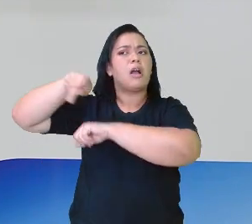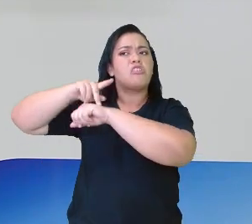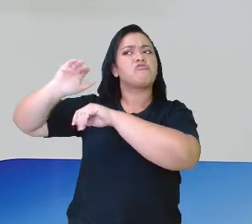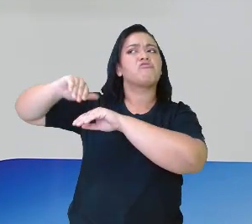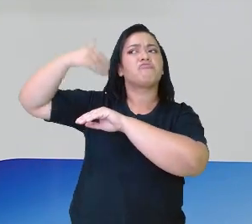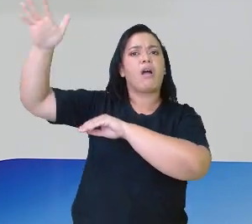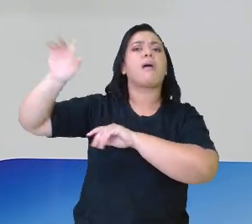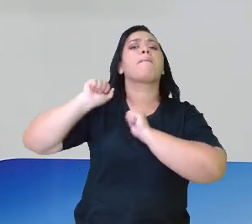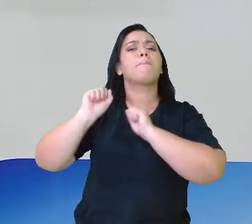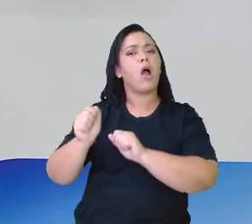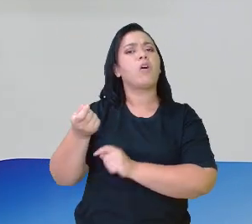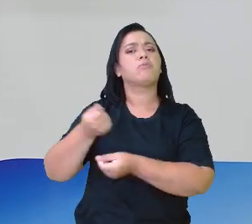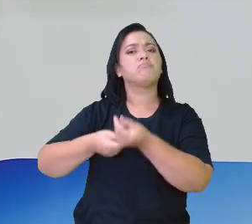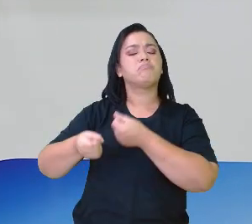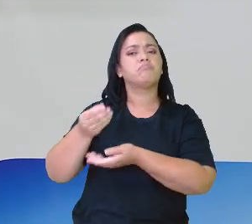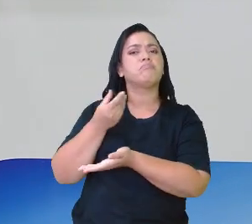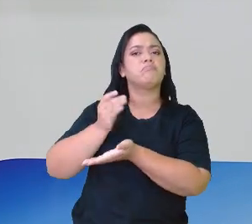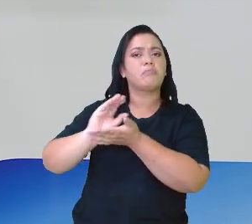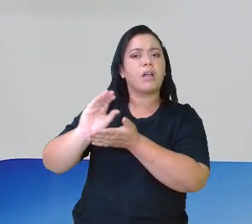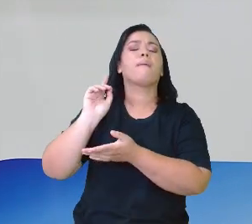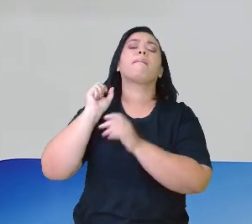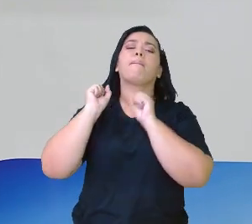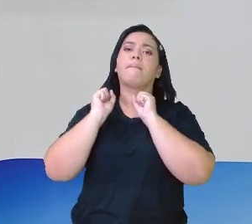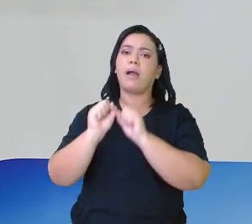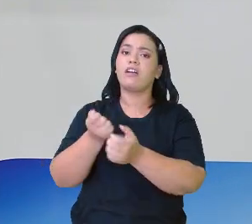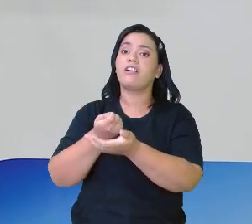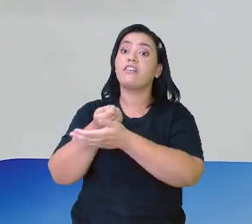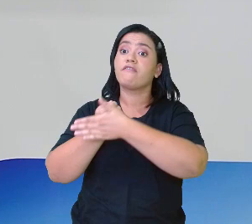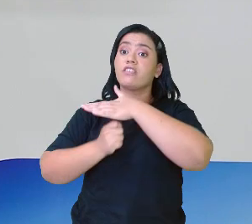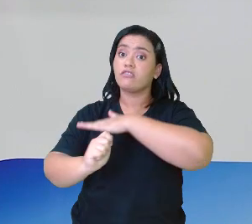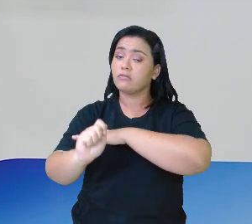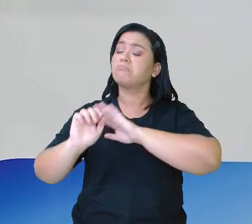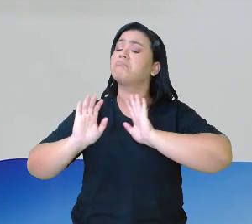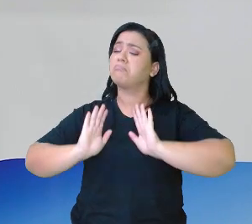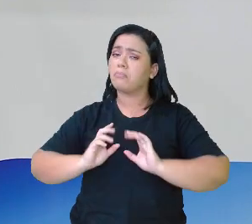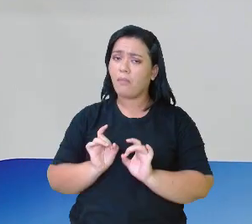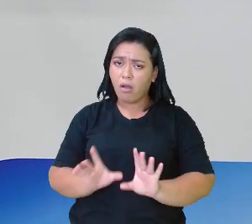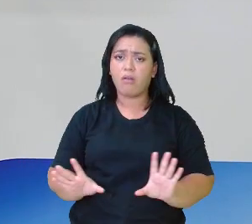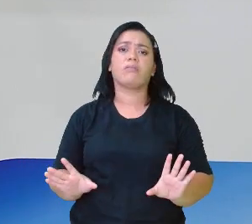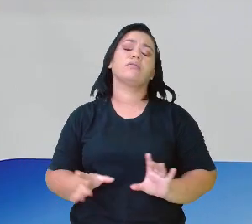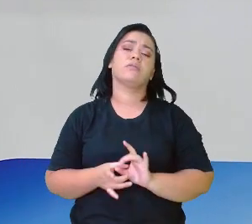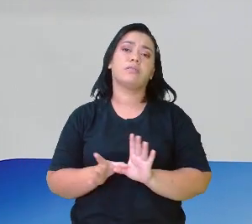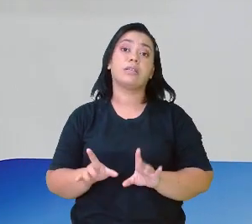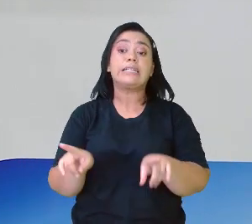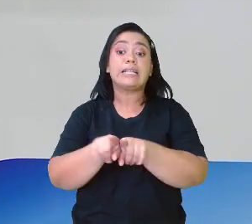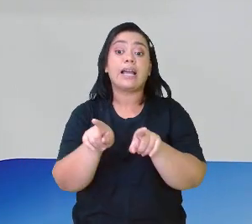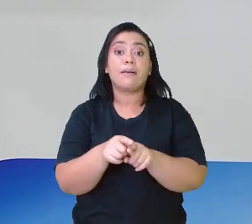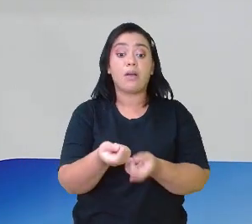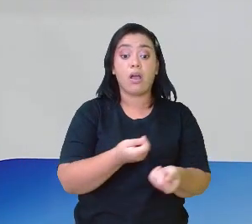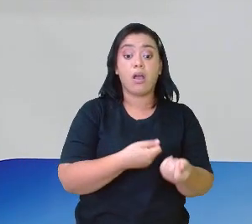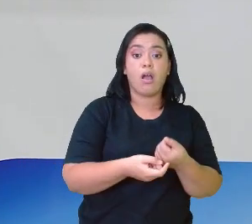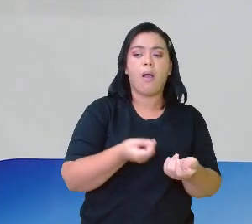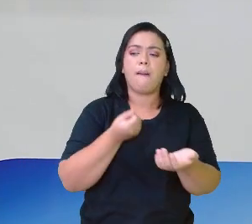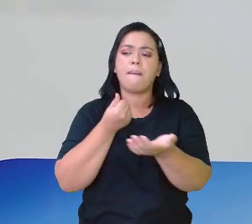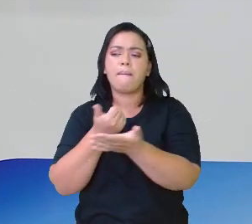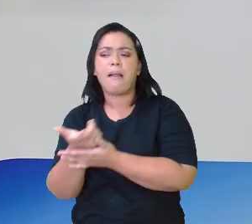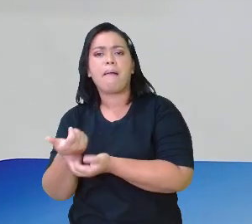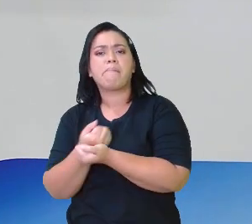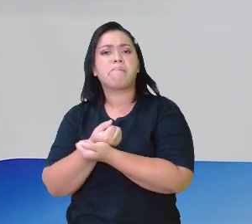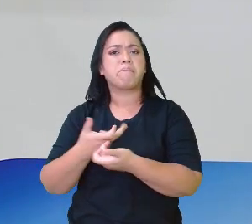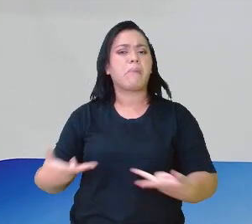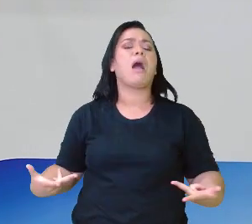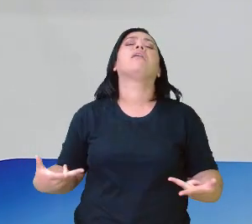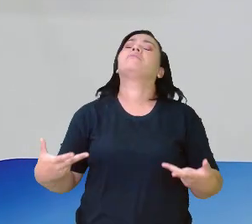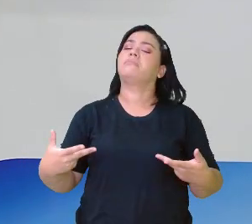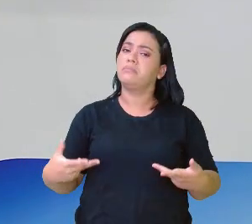isso. Você pode estabelecer aí comércios, comprar coisas que estão